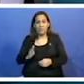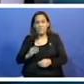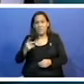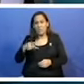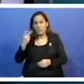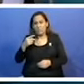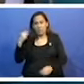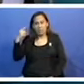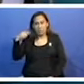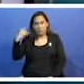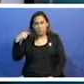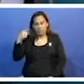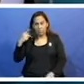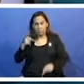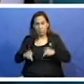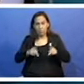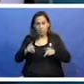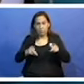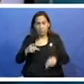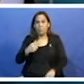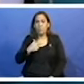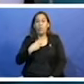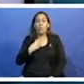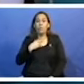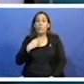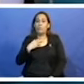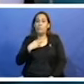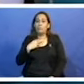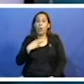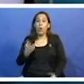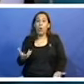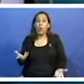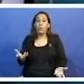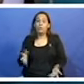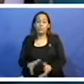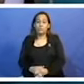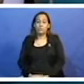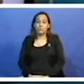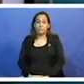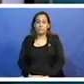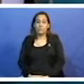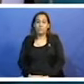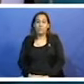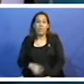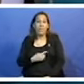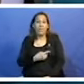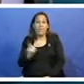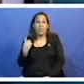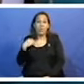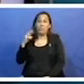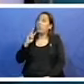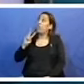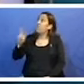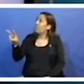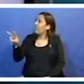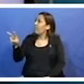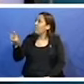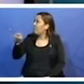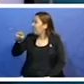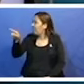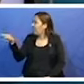povo é louco. Olha lá, fazem churrasco com um animal sagrado. E a gente olha para eles lá e fala